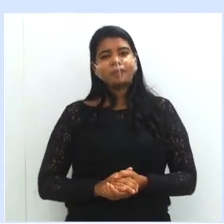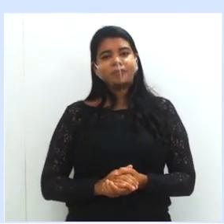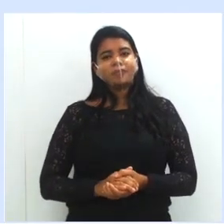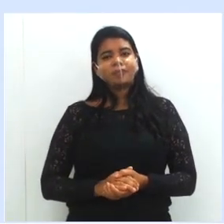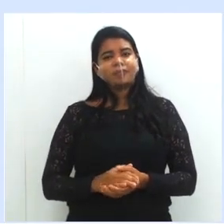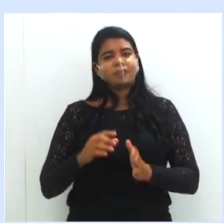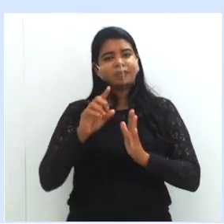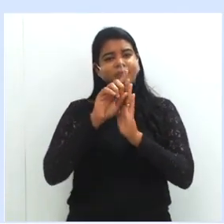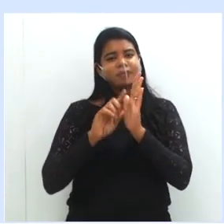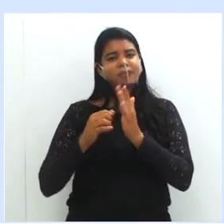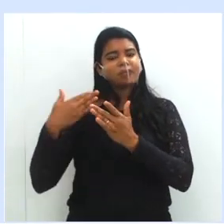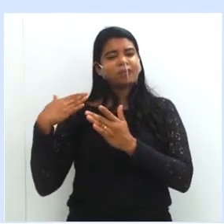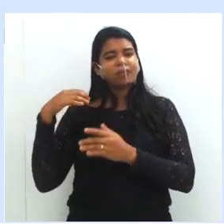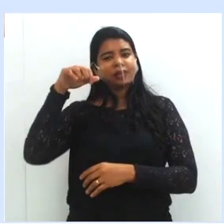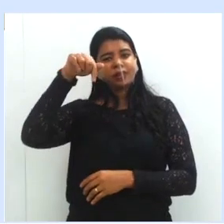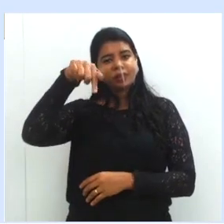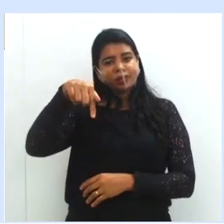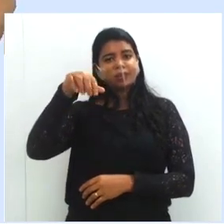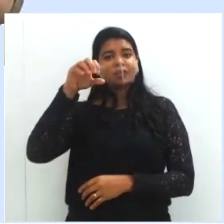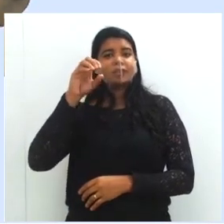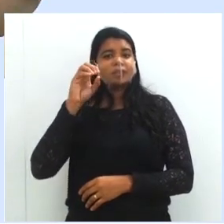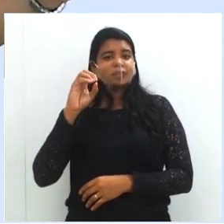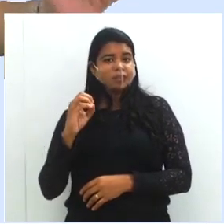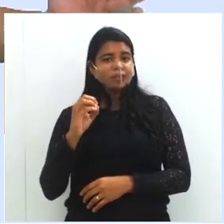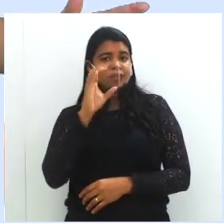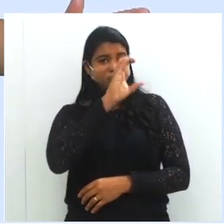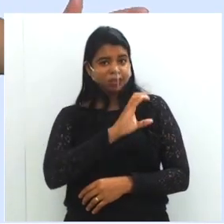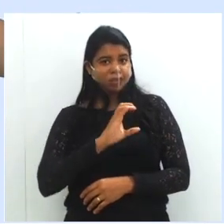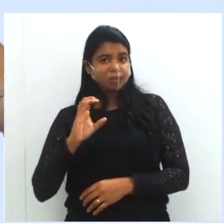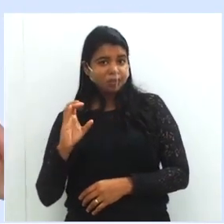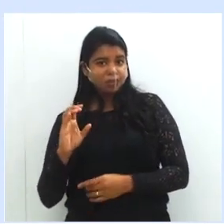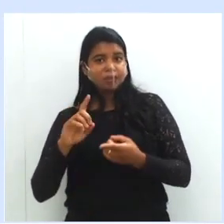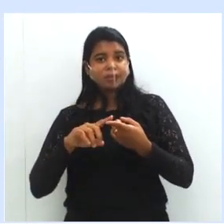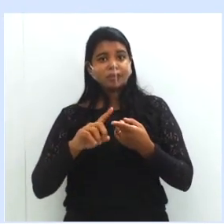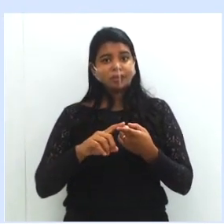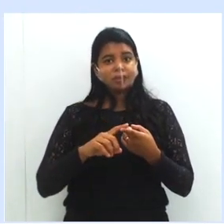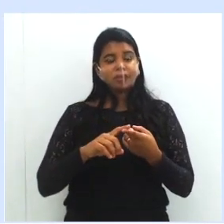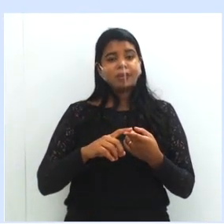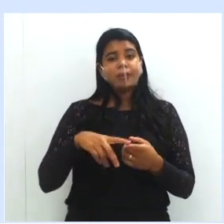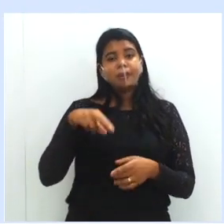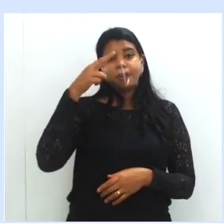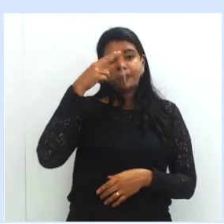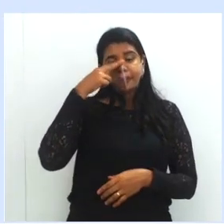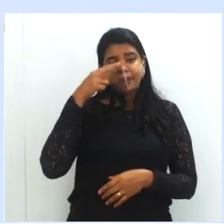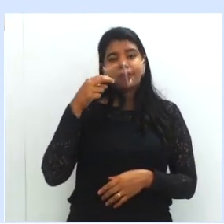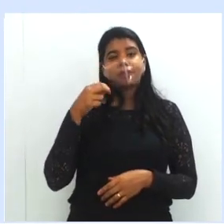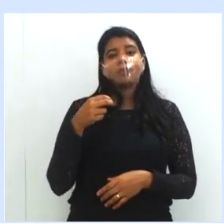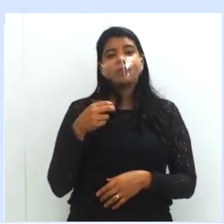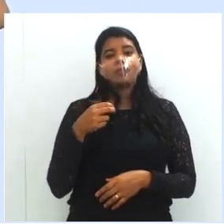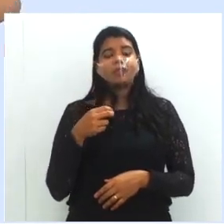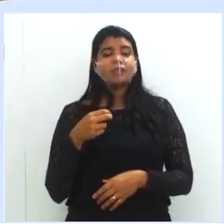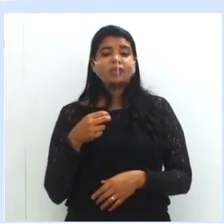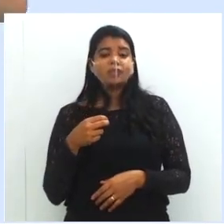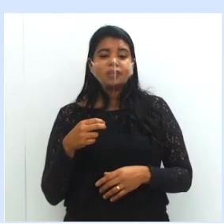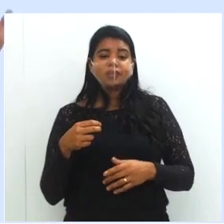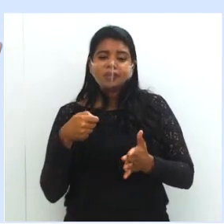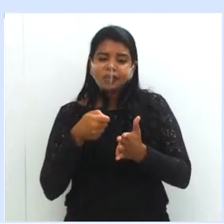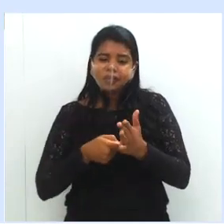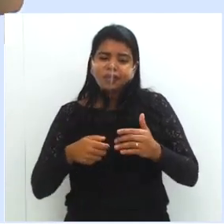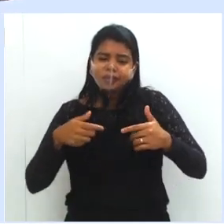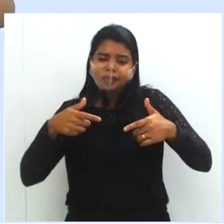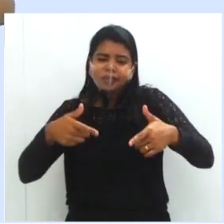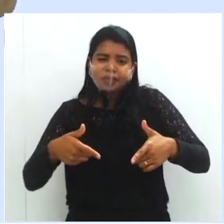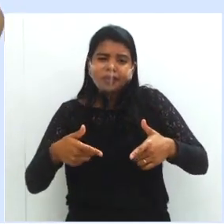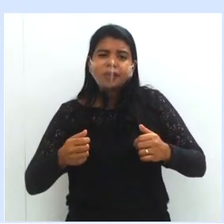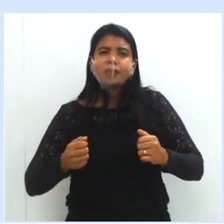na década de 70, tanto nós temos do lado católico, quanto também dos protestantes, essa busca